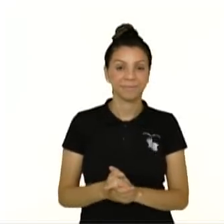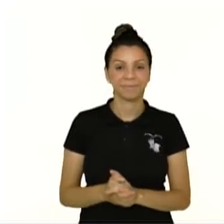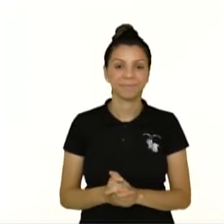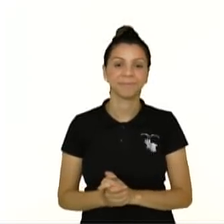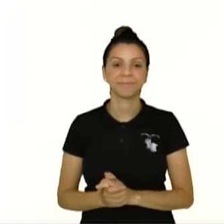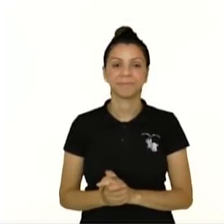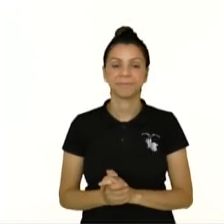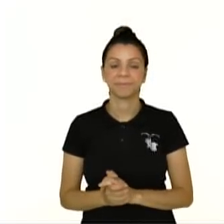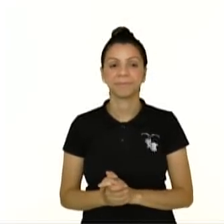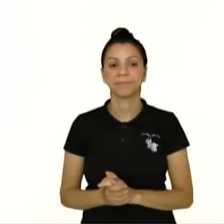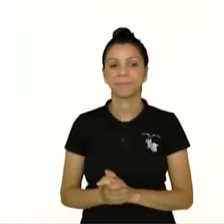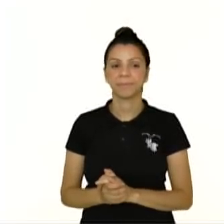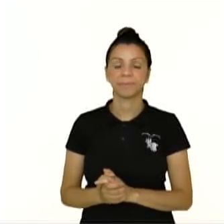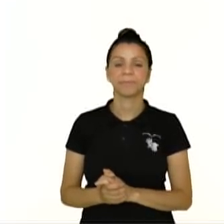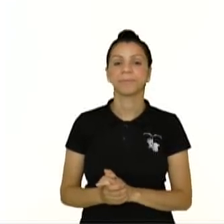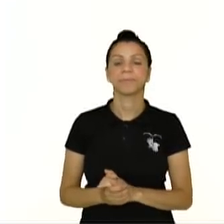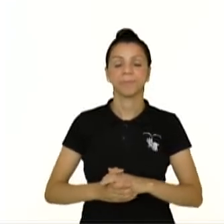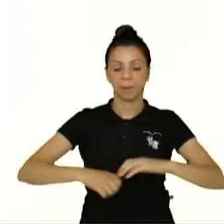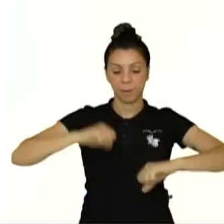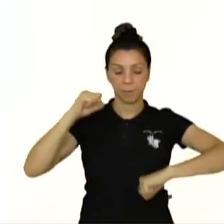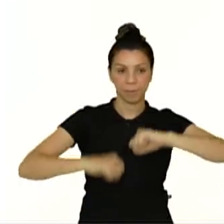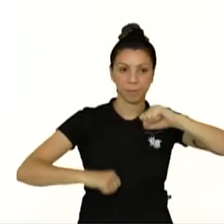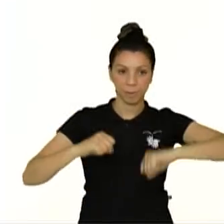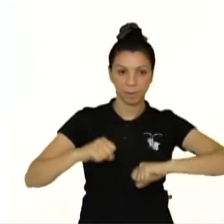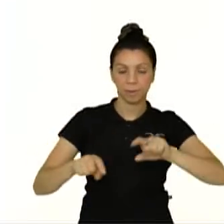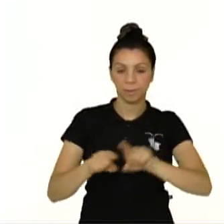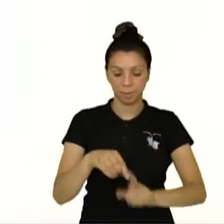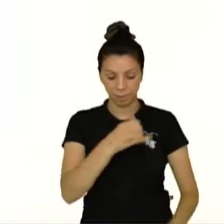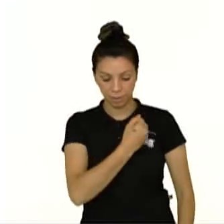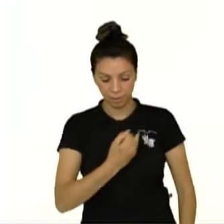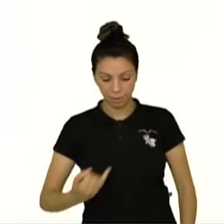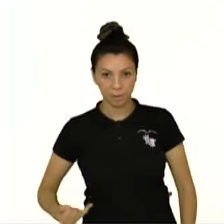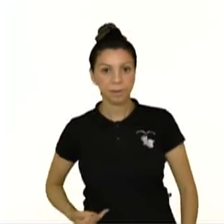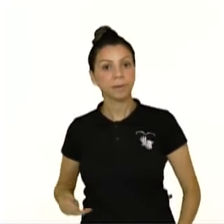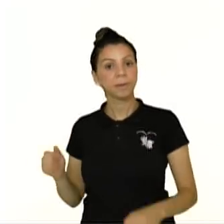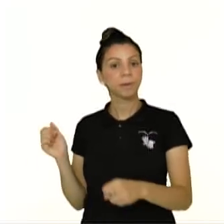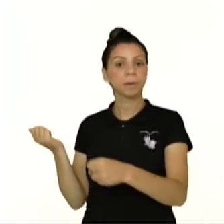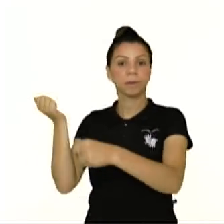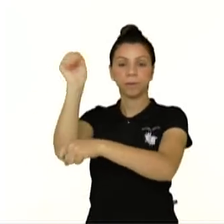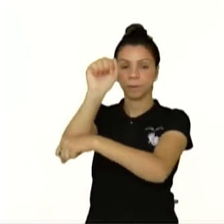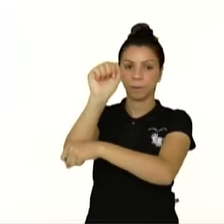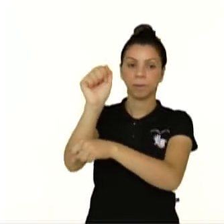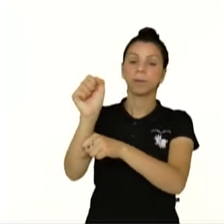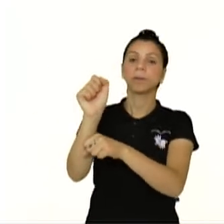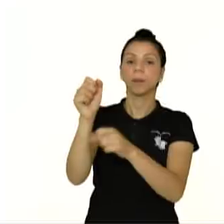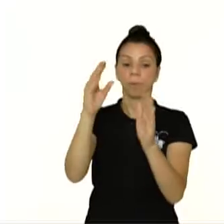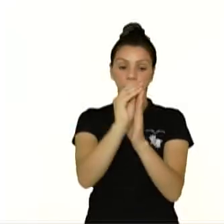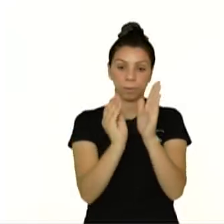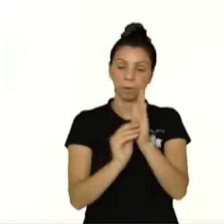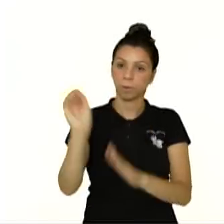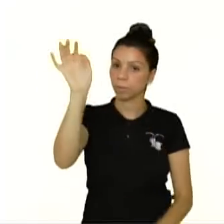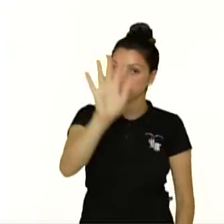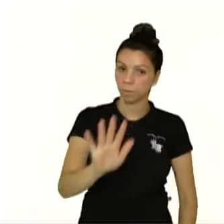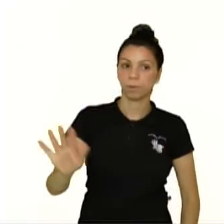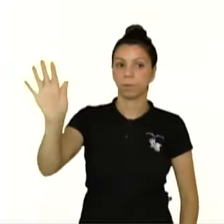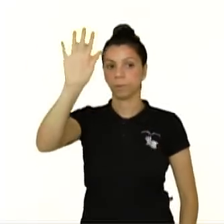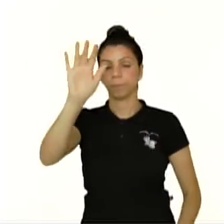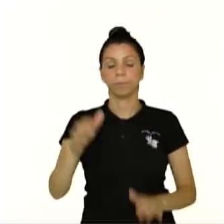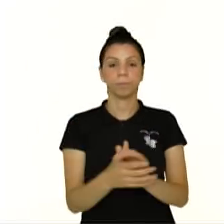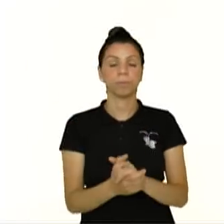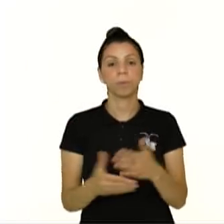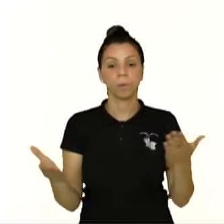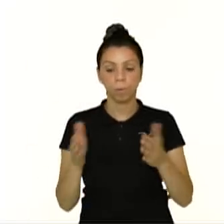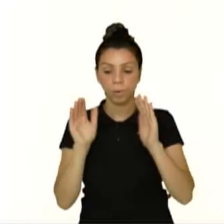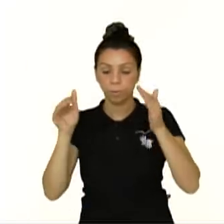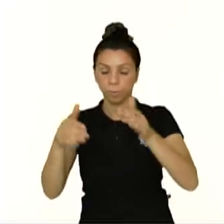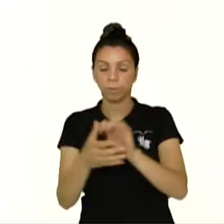lá? Industrialização, imperialismo e resistência, que é o nosso conteúdo geral, e especialmente hoje, o